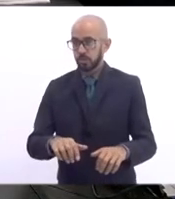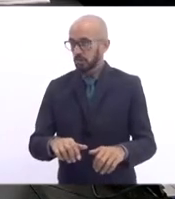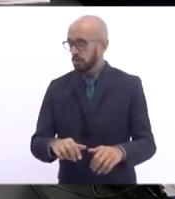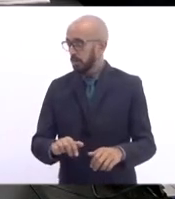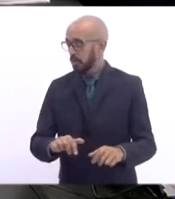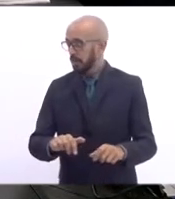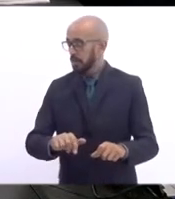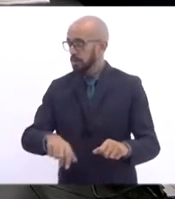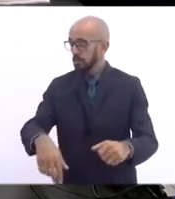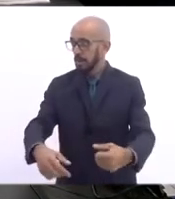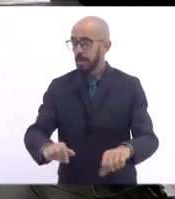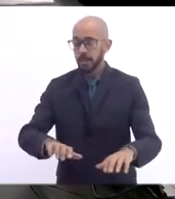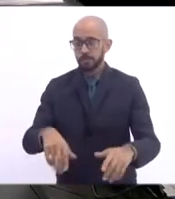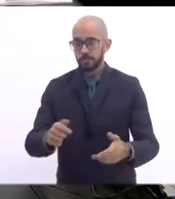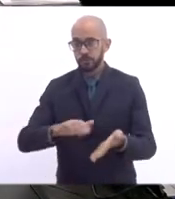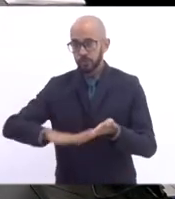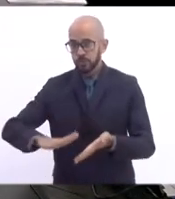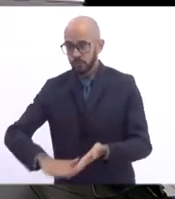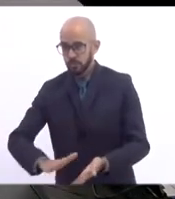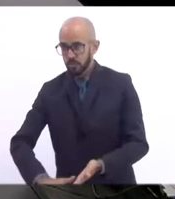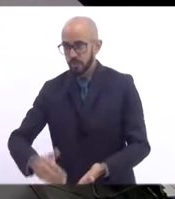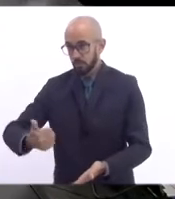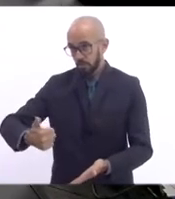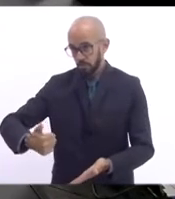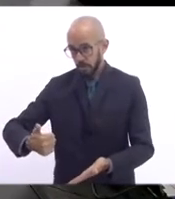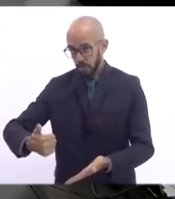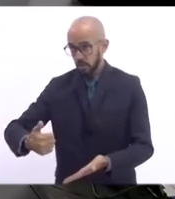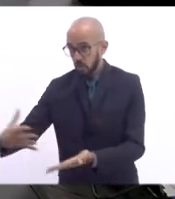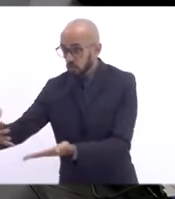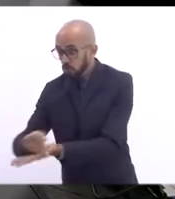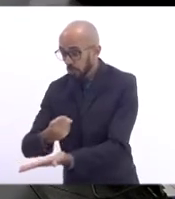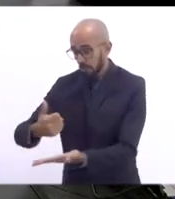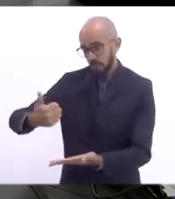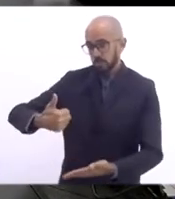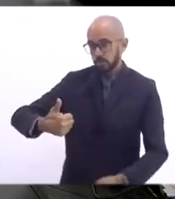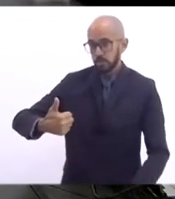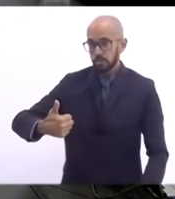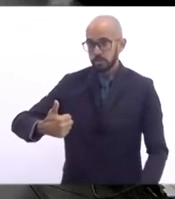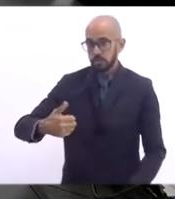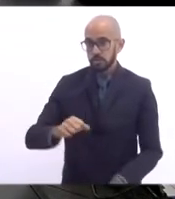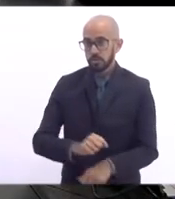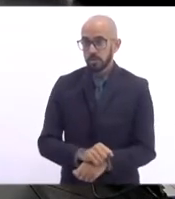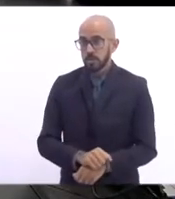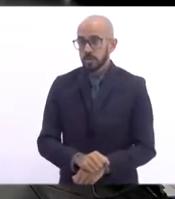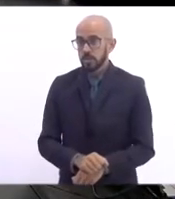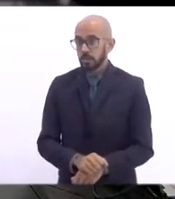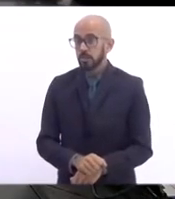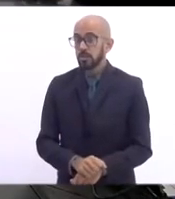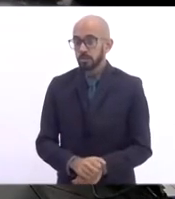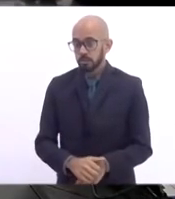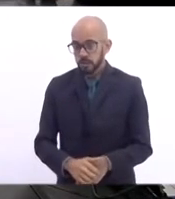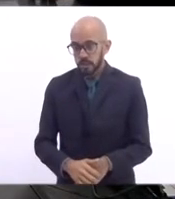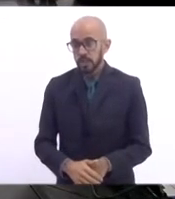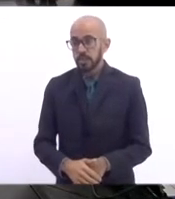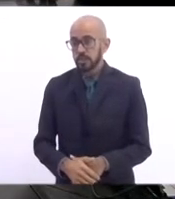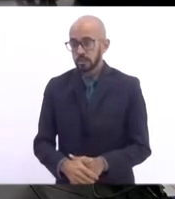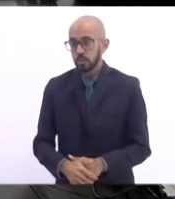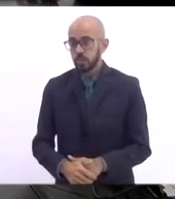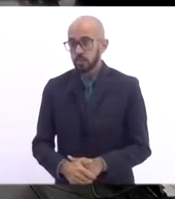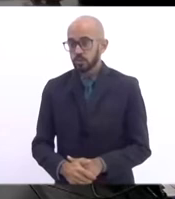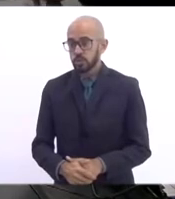as despesas primárias com superávit primário discuto é um